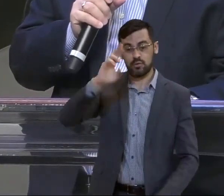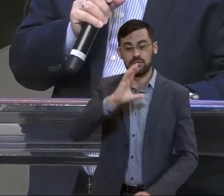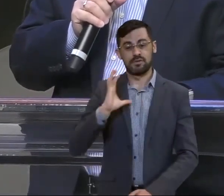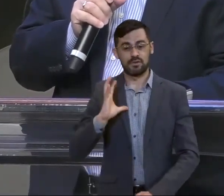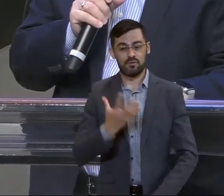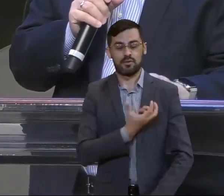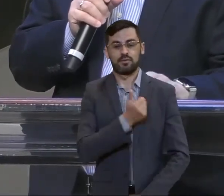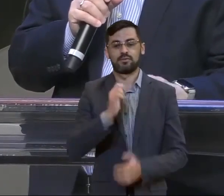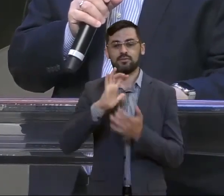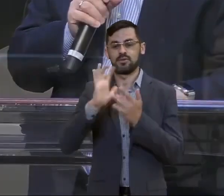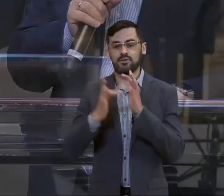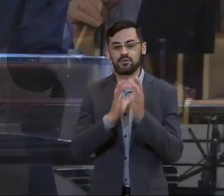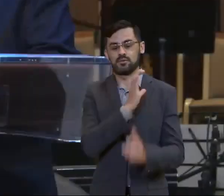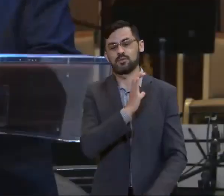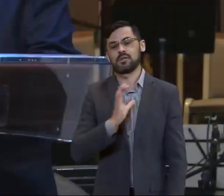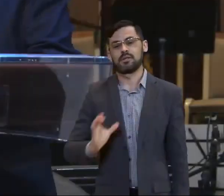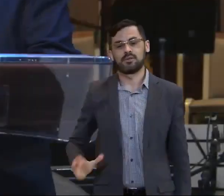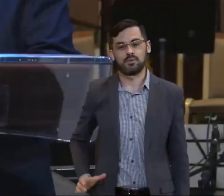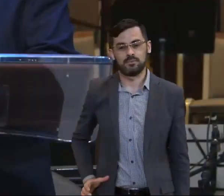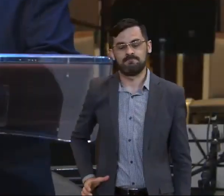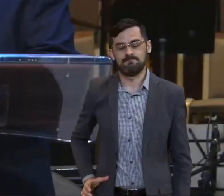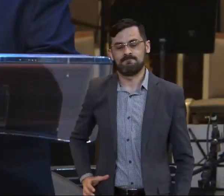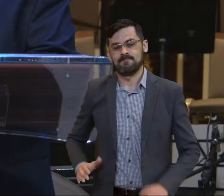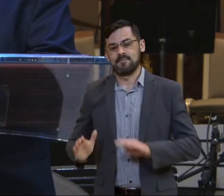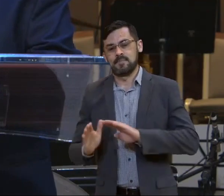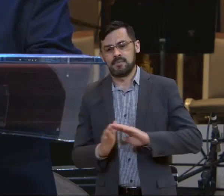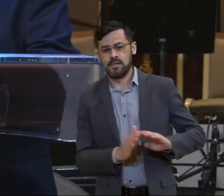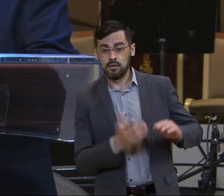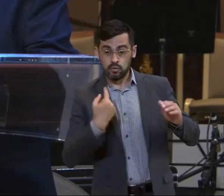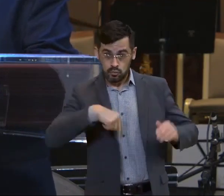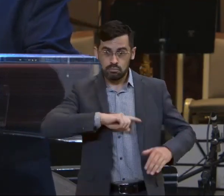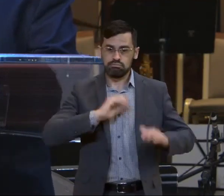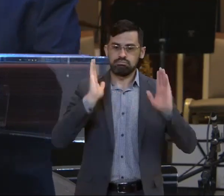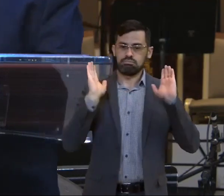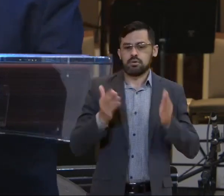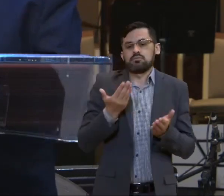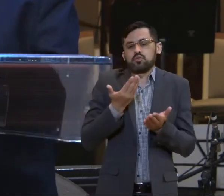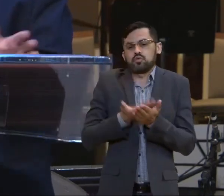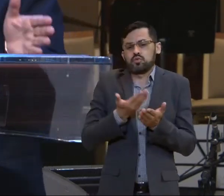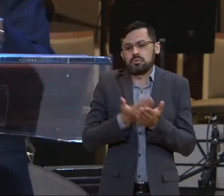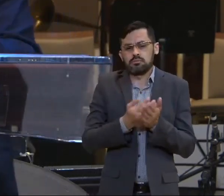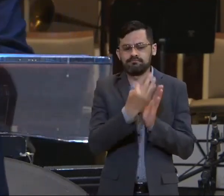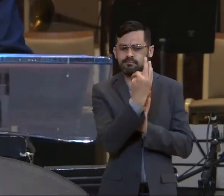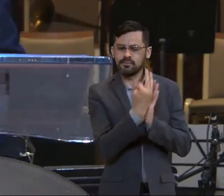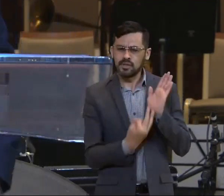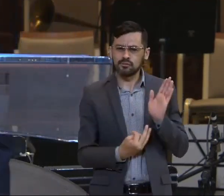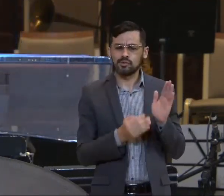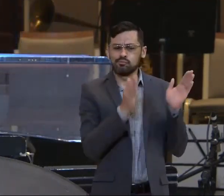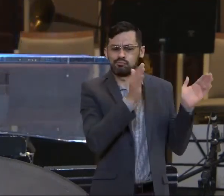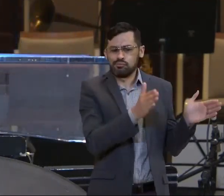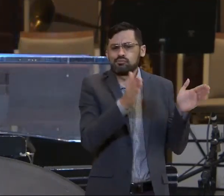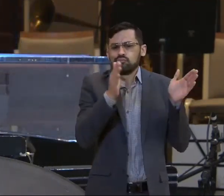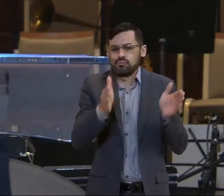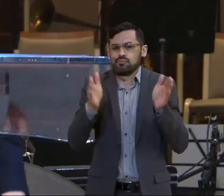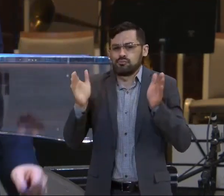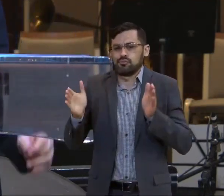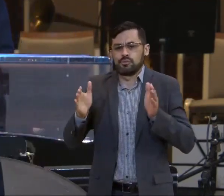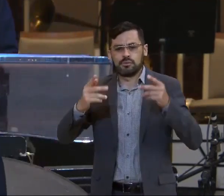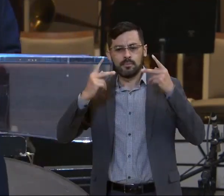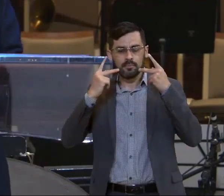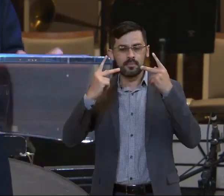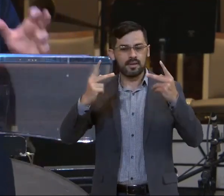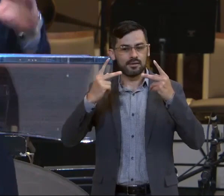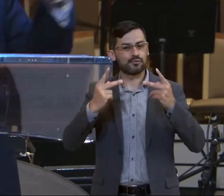Salvador Jesus Cristo. Nós temos estudado esse texto numa série de mensagens.